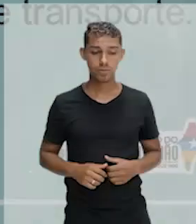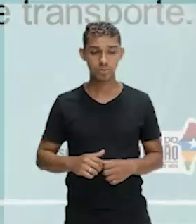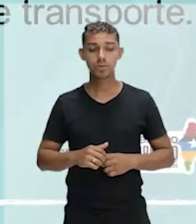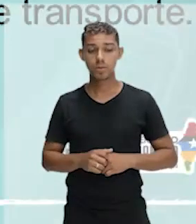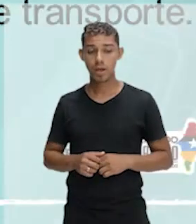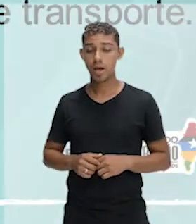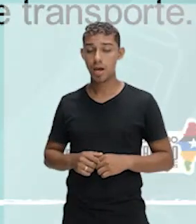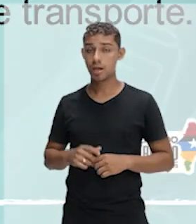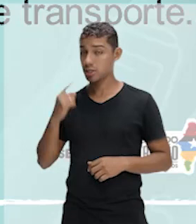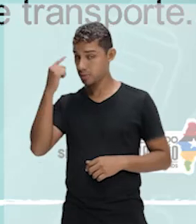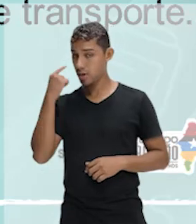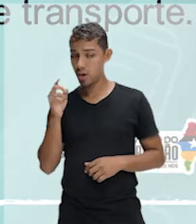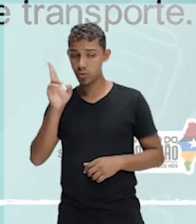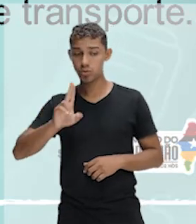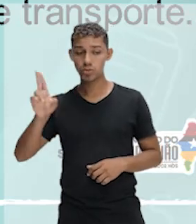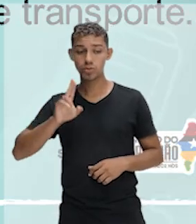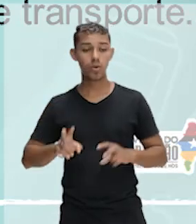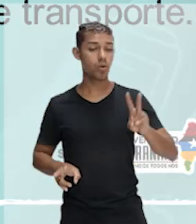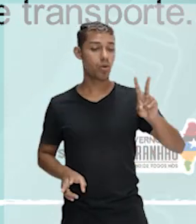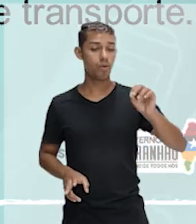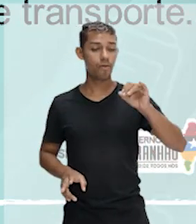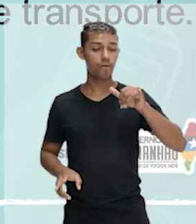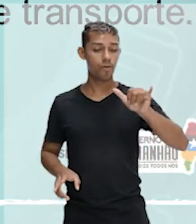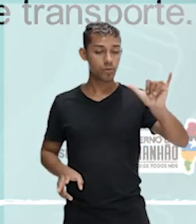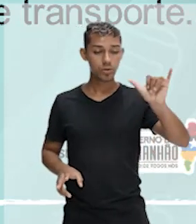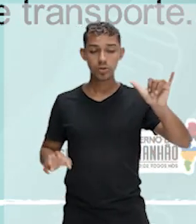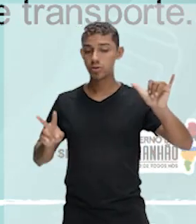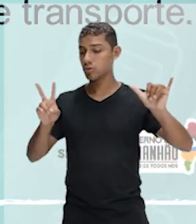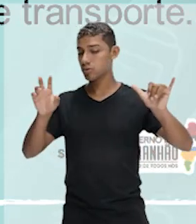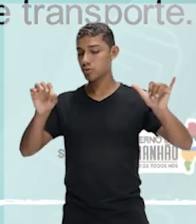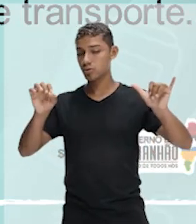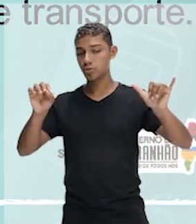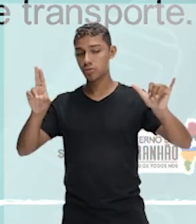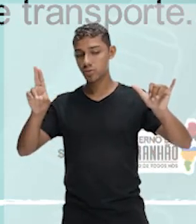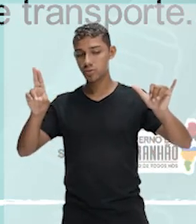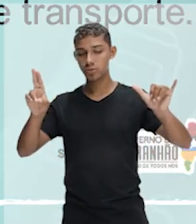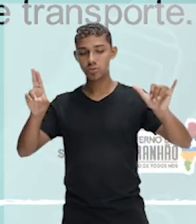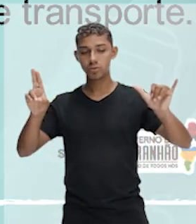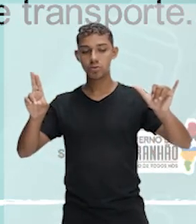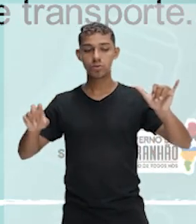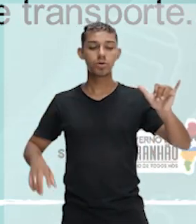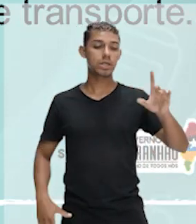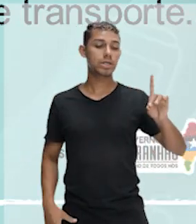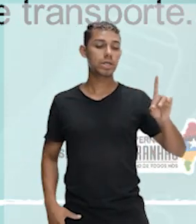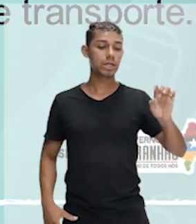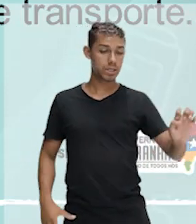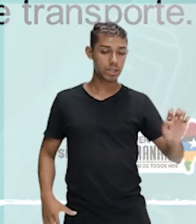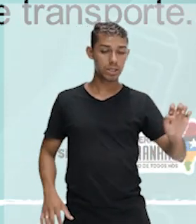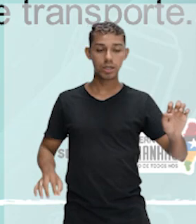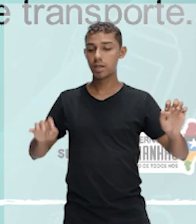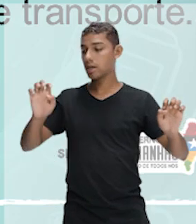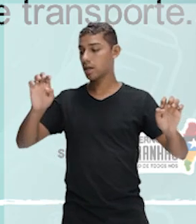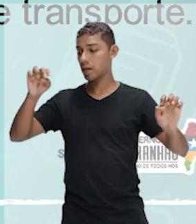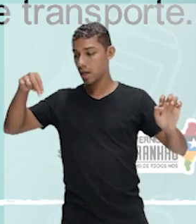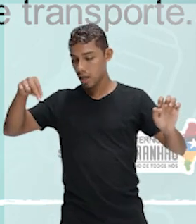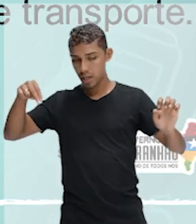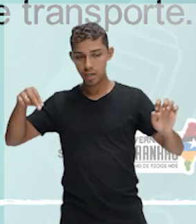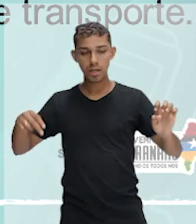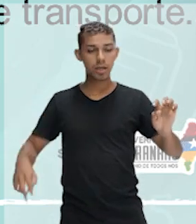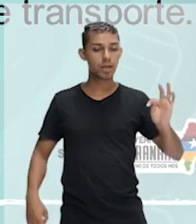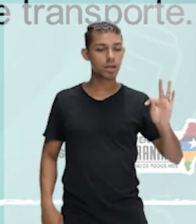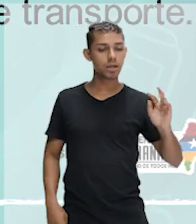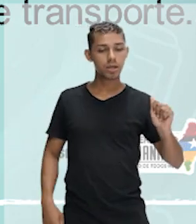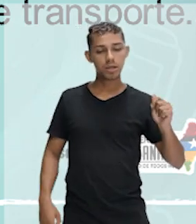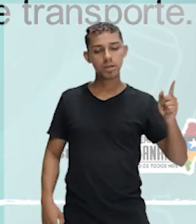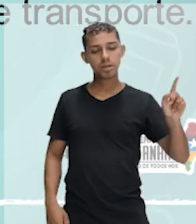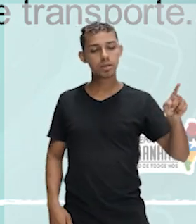Assim, usamos a preposição de, em português, mais o meio de transporte que nós vamos utilizar, tá? Enquanto usamos